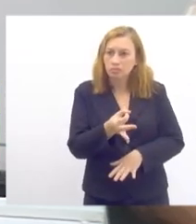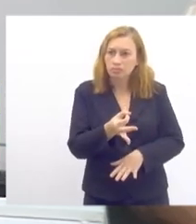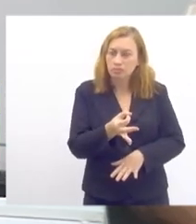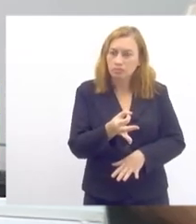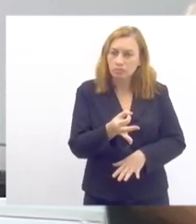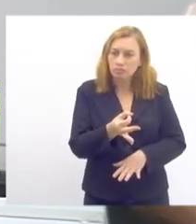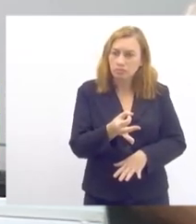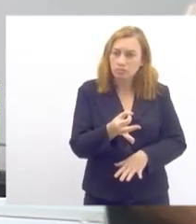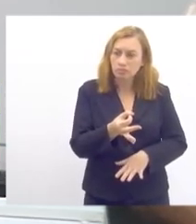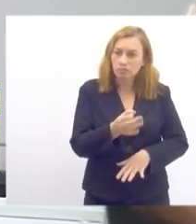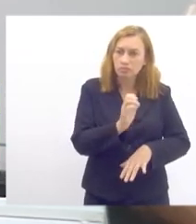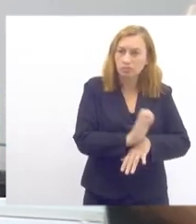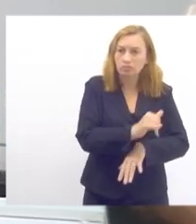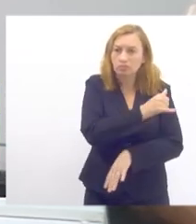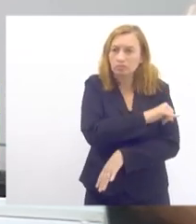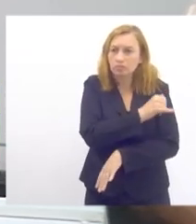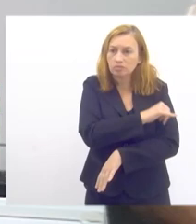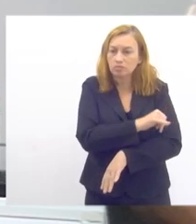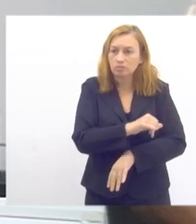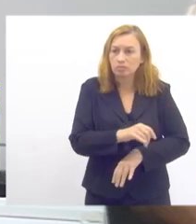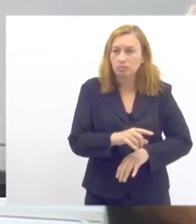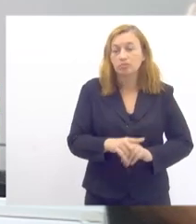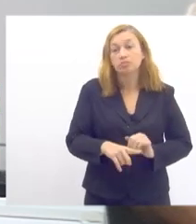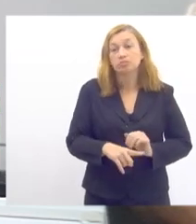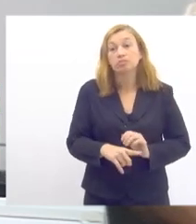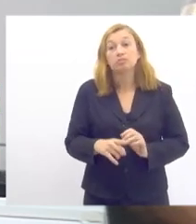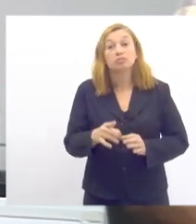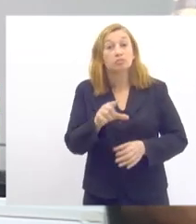Estado do Rio de Janeiro.